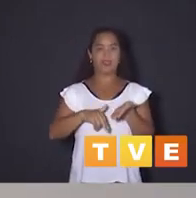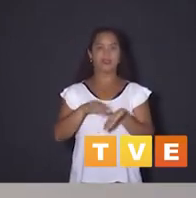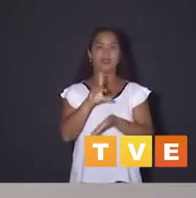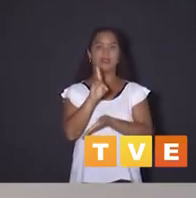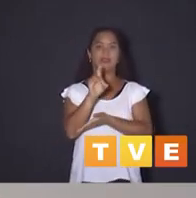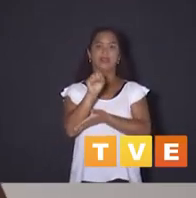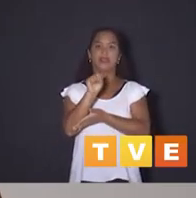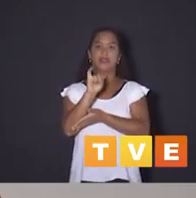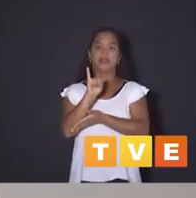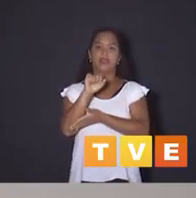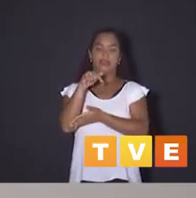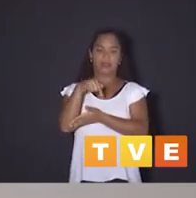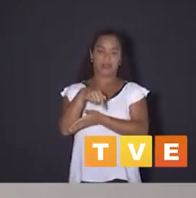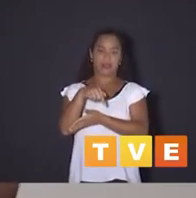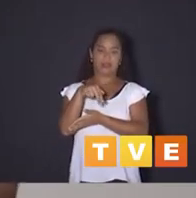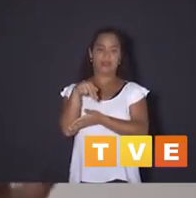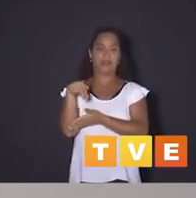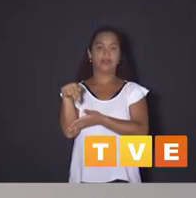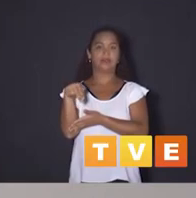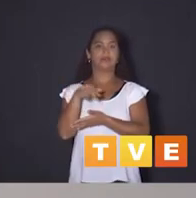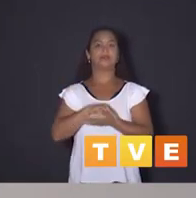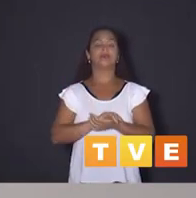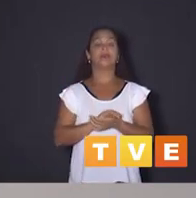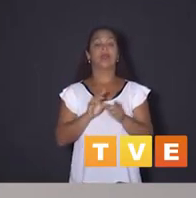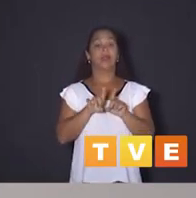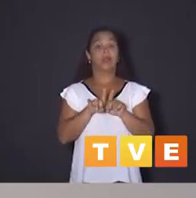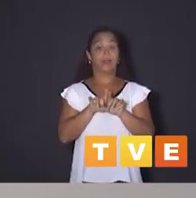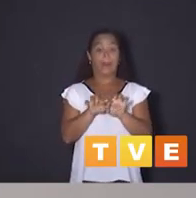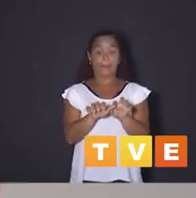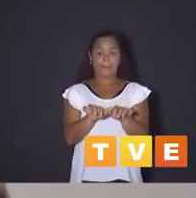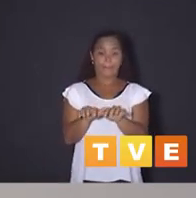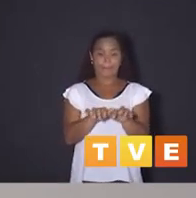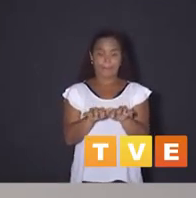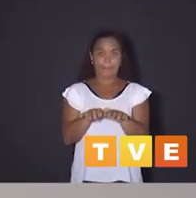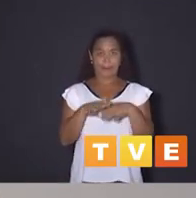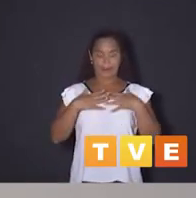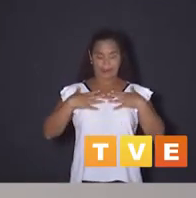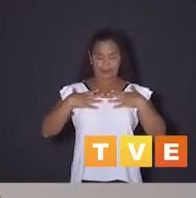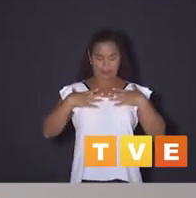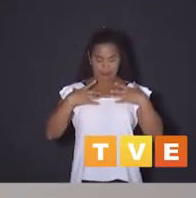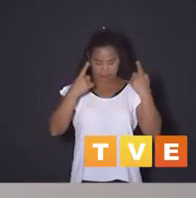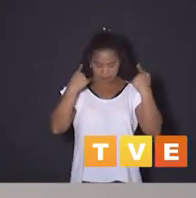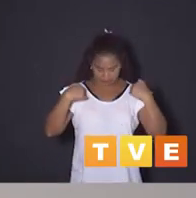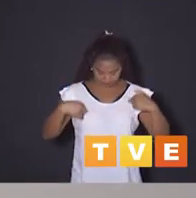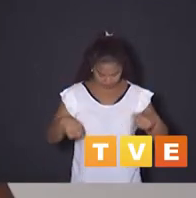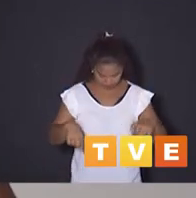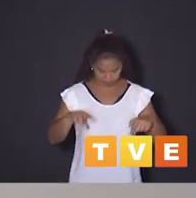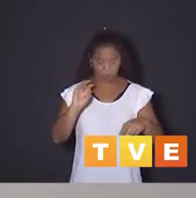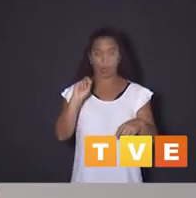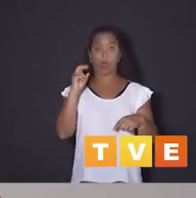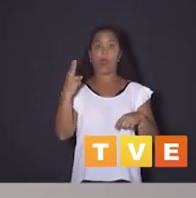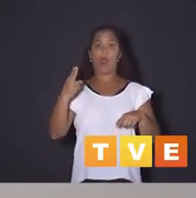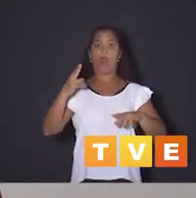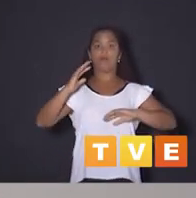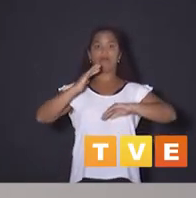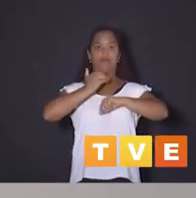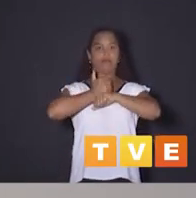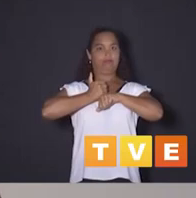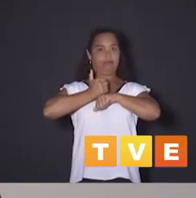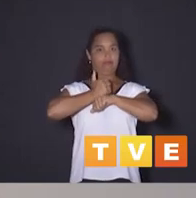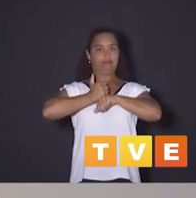especialmente ao editar as nossas imagens nem pessoais ou é profissionais para o mundo